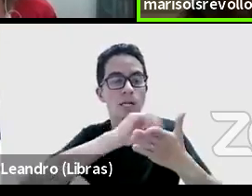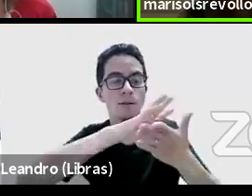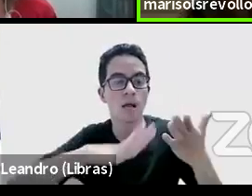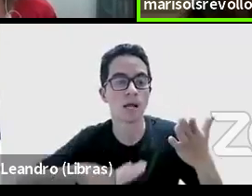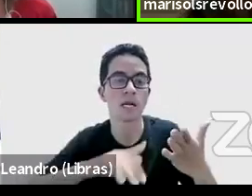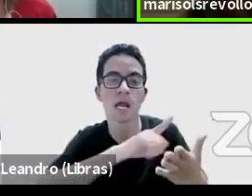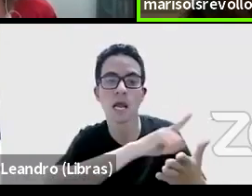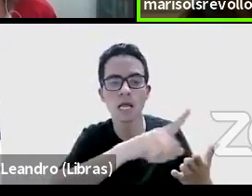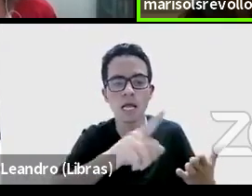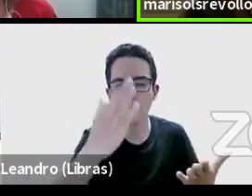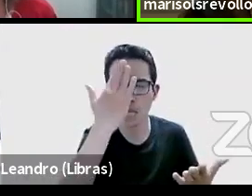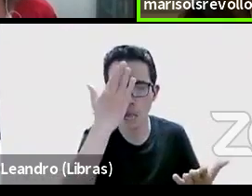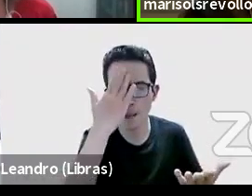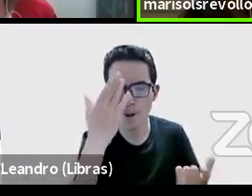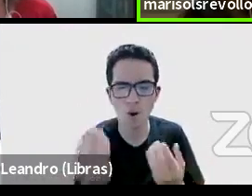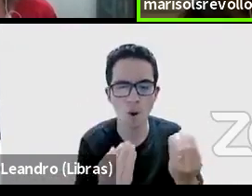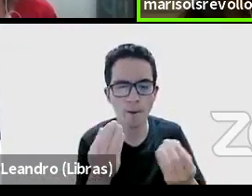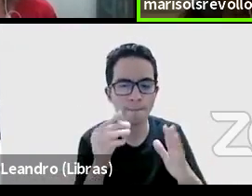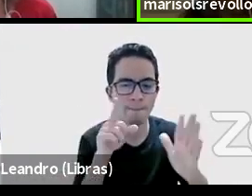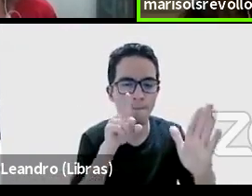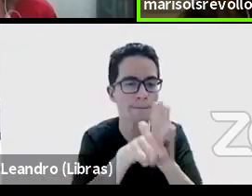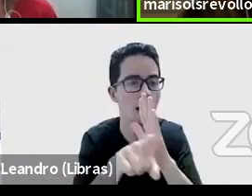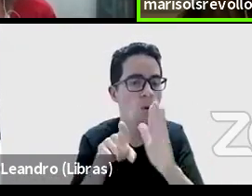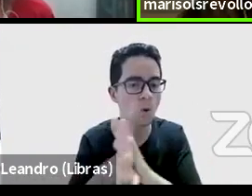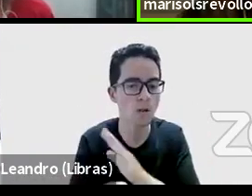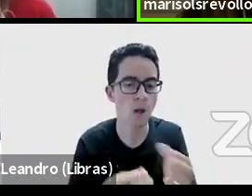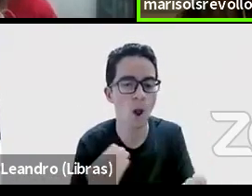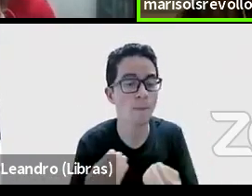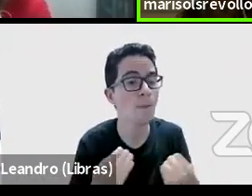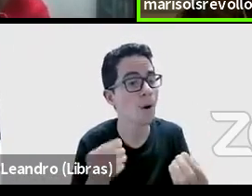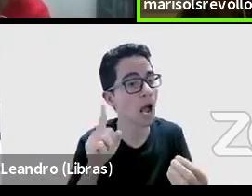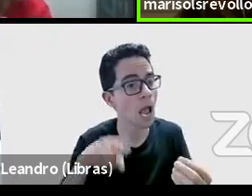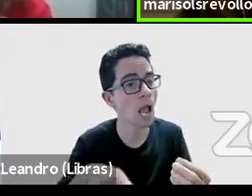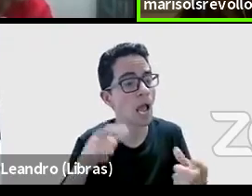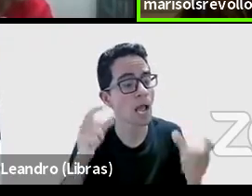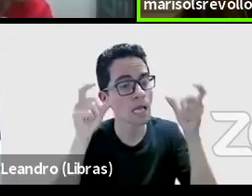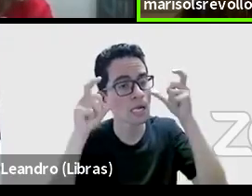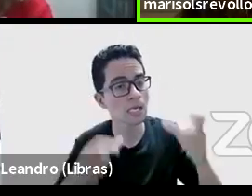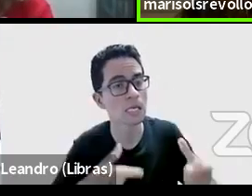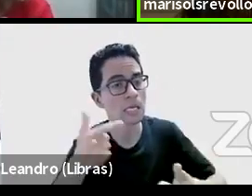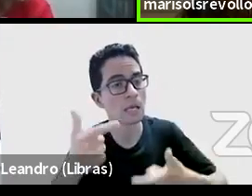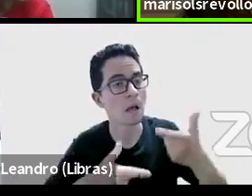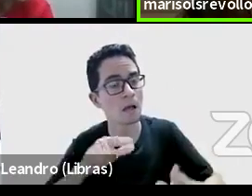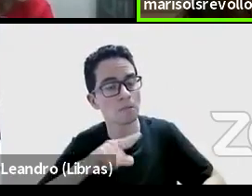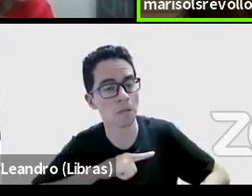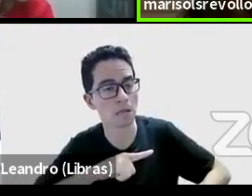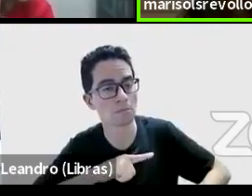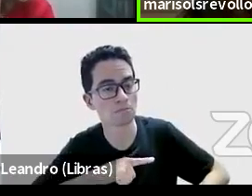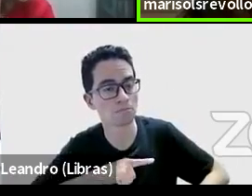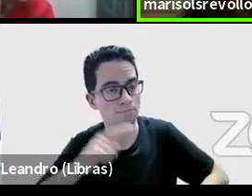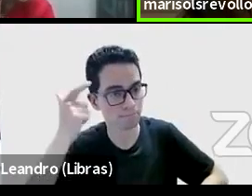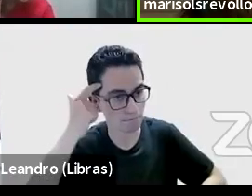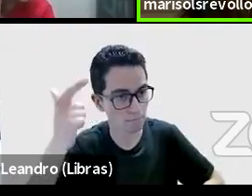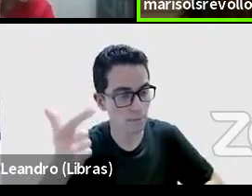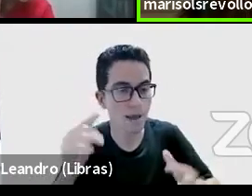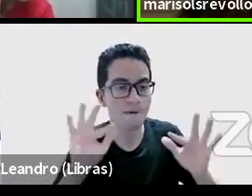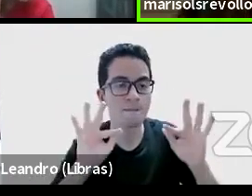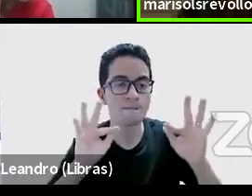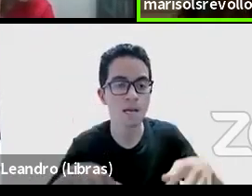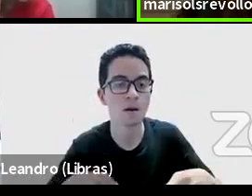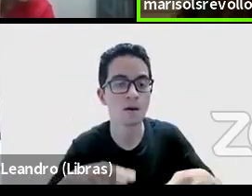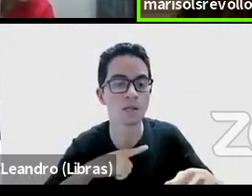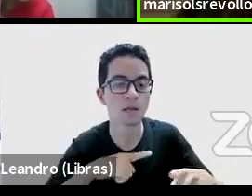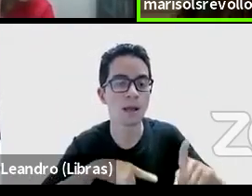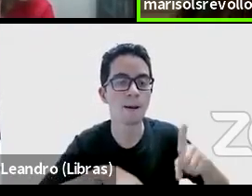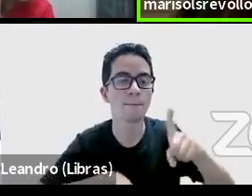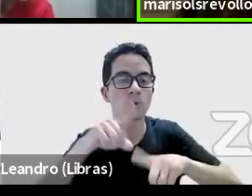que perguntam. E tem sido um trabalho bem interessante também, né? E o produto final, né? Que aí também